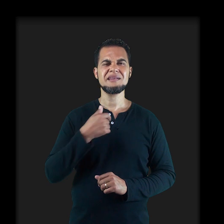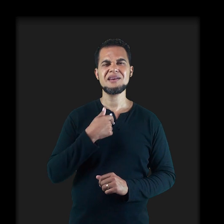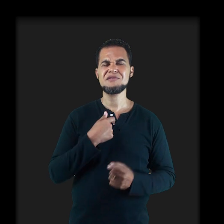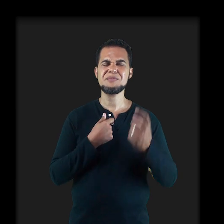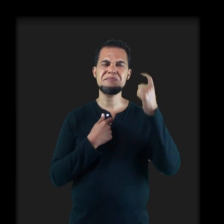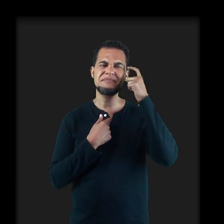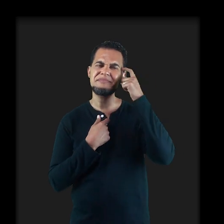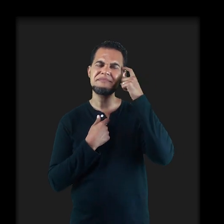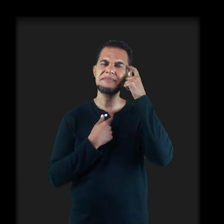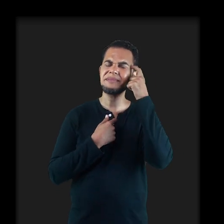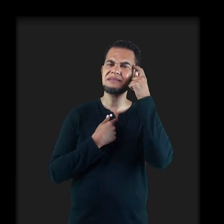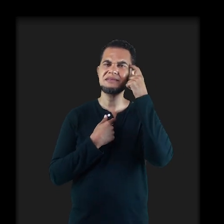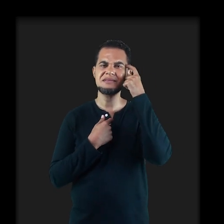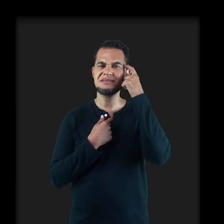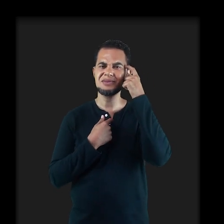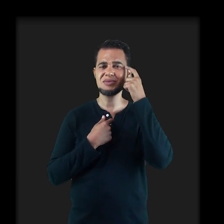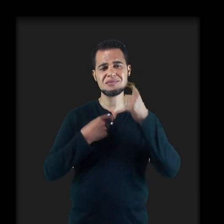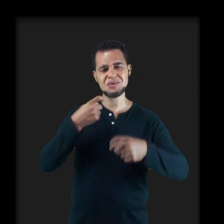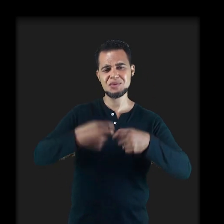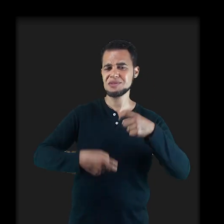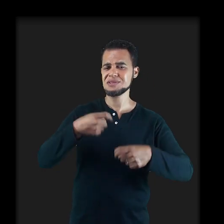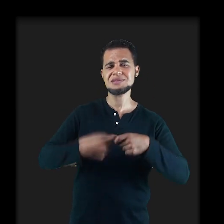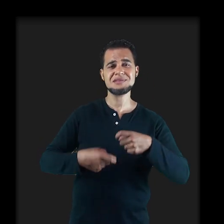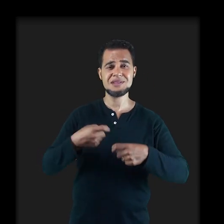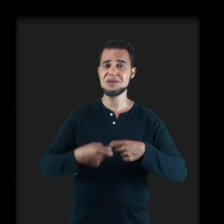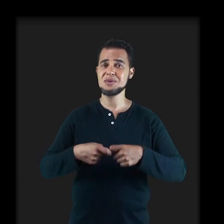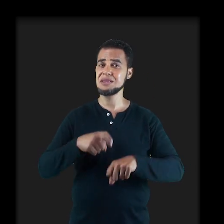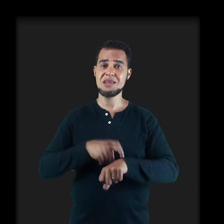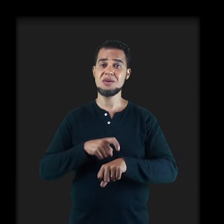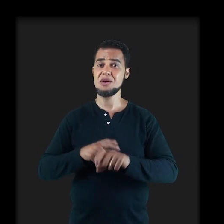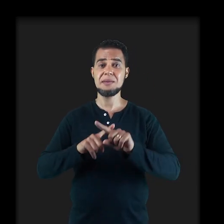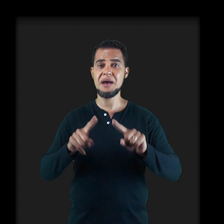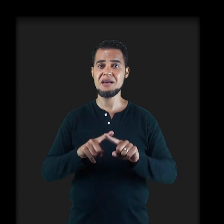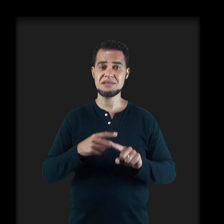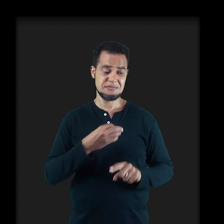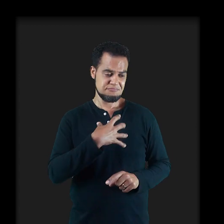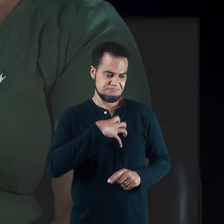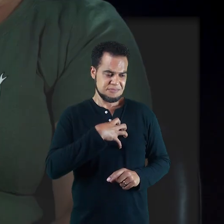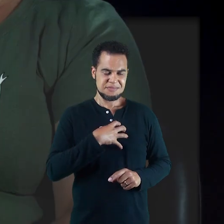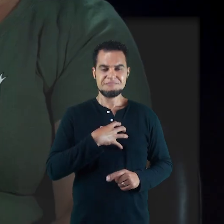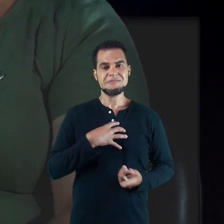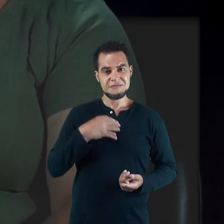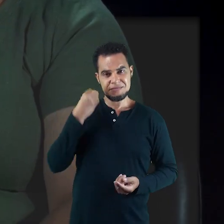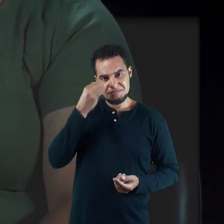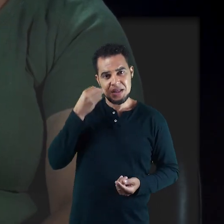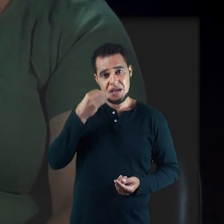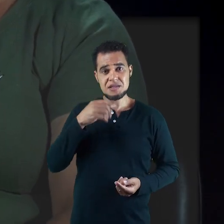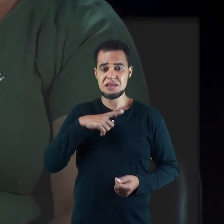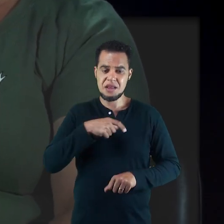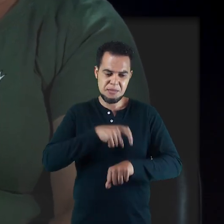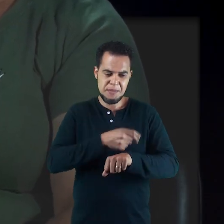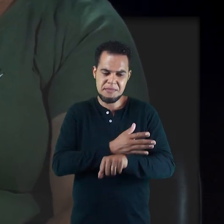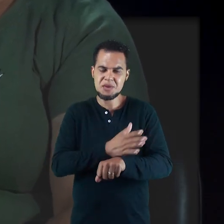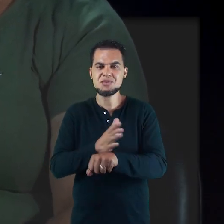Eu fico também pensando que o sexo ele tem hora, mas a sexualidade não, né? Como tudo na vida tem